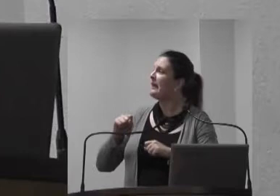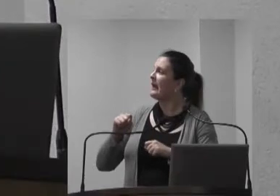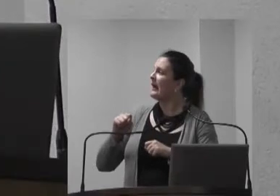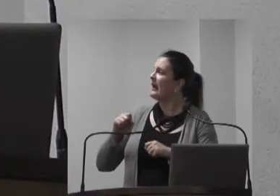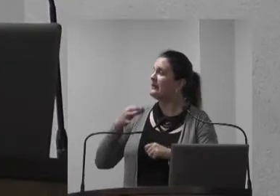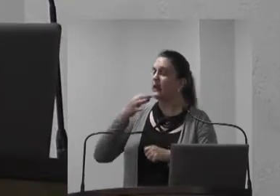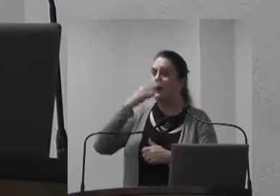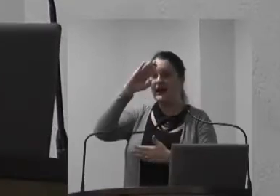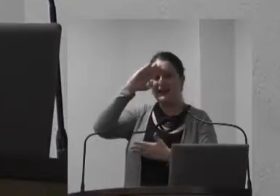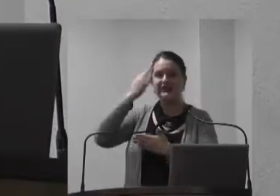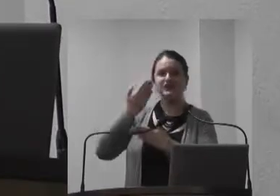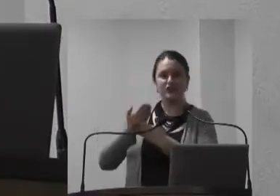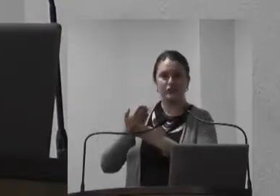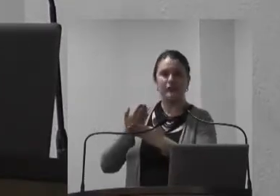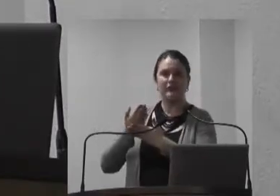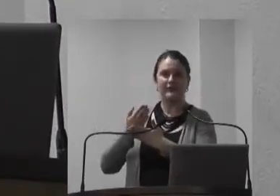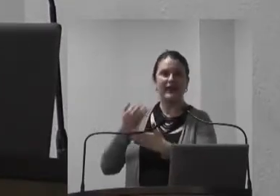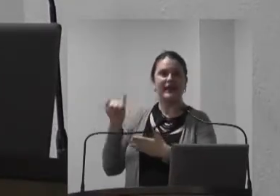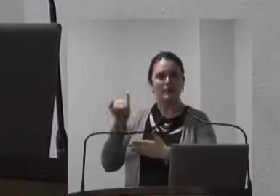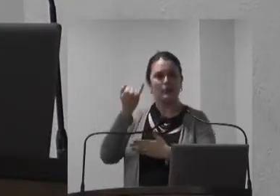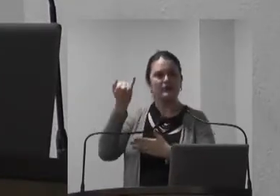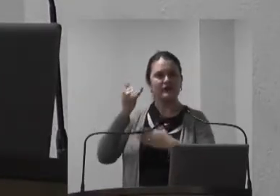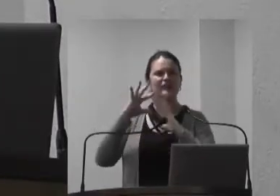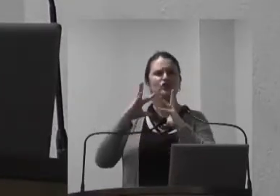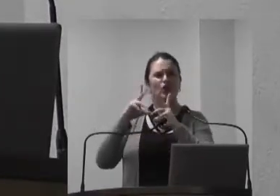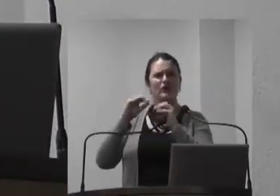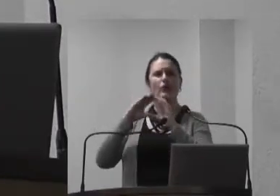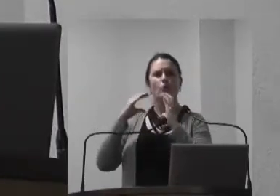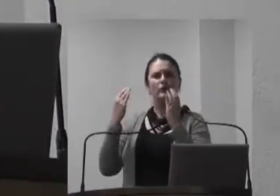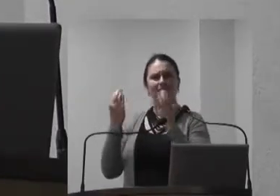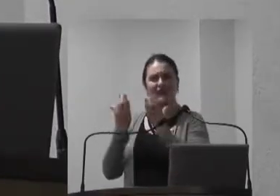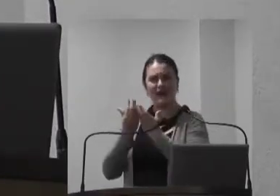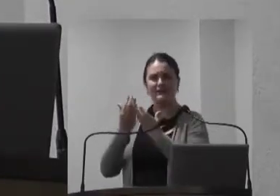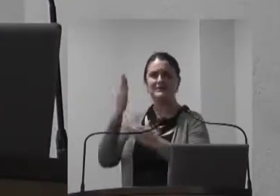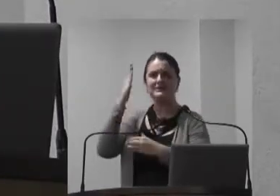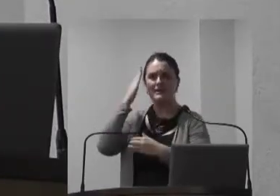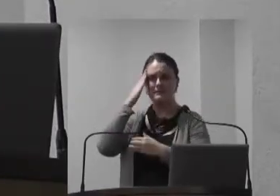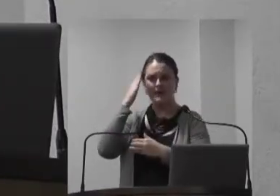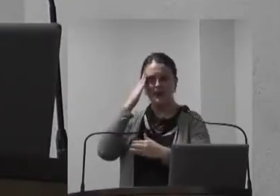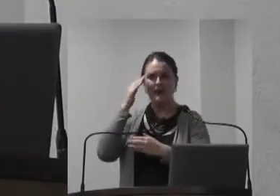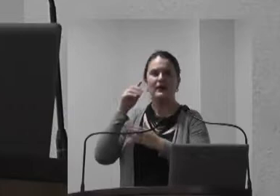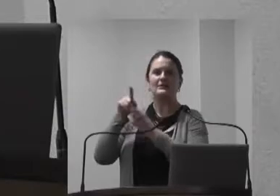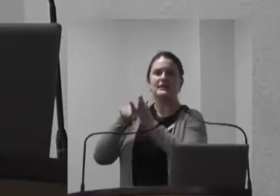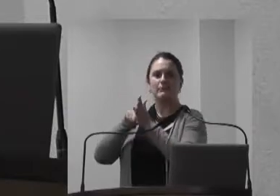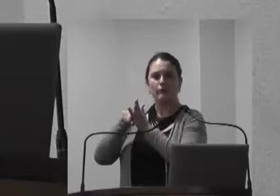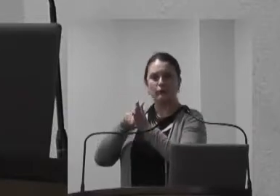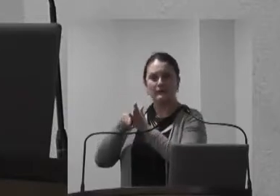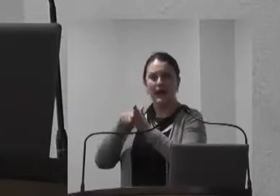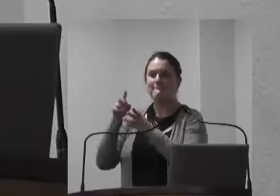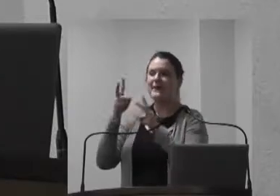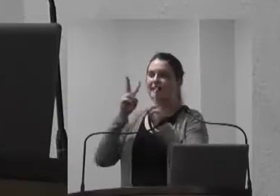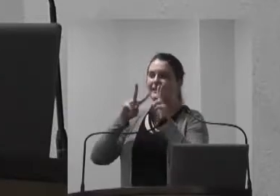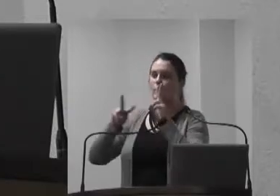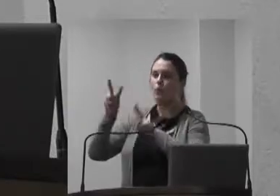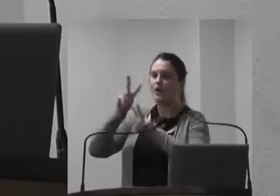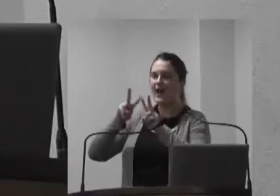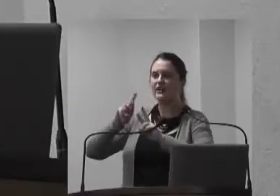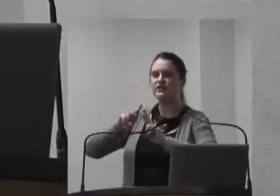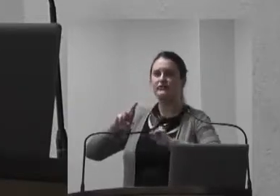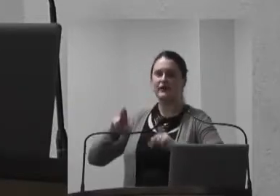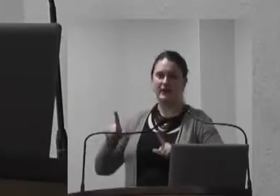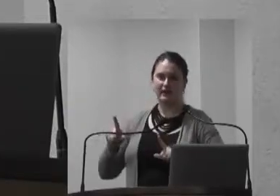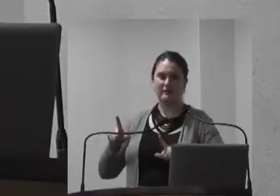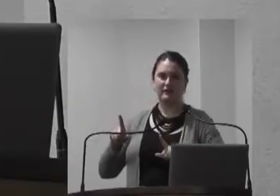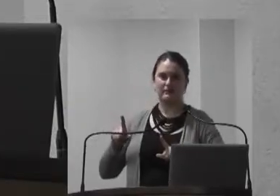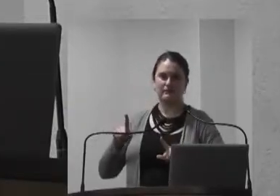língua. Então, acredito, né, que é importante toda a comunidade saber, se aprofundar para ter um